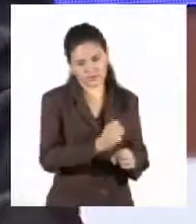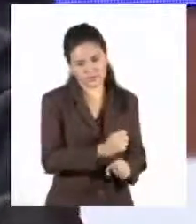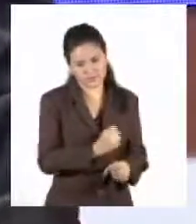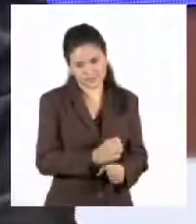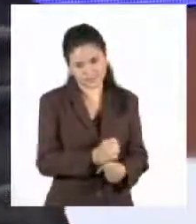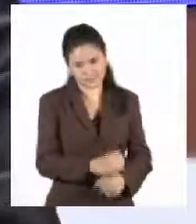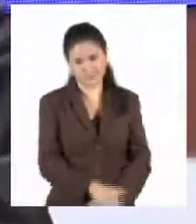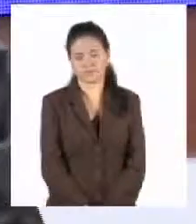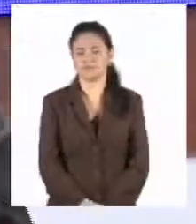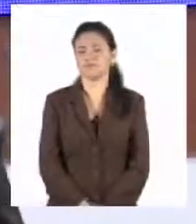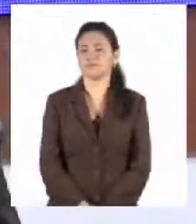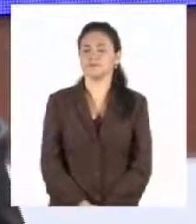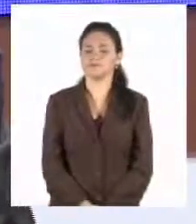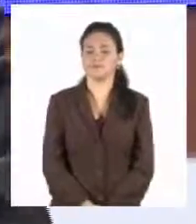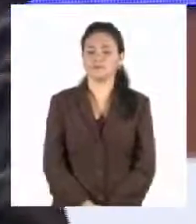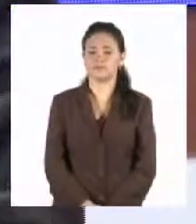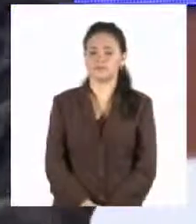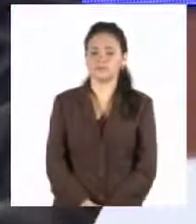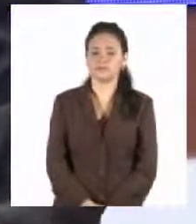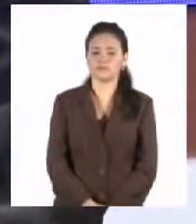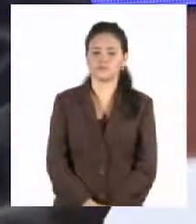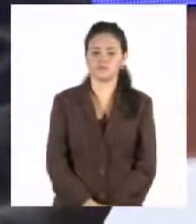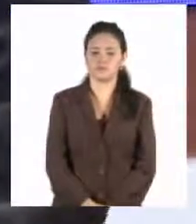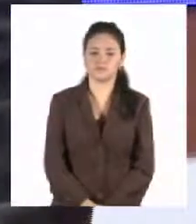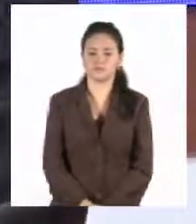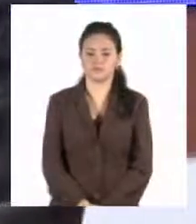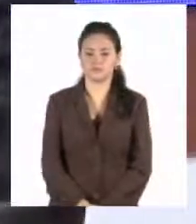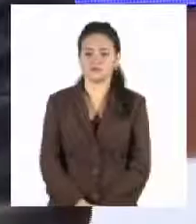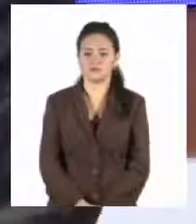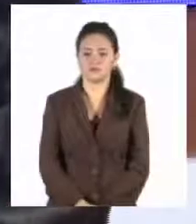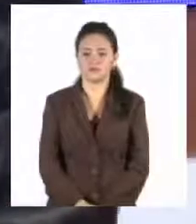No início dos trabalhos,